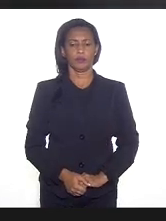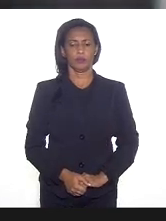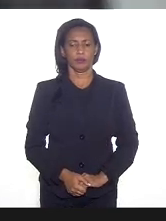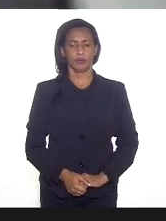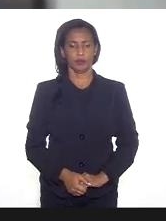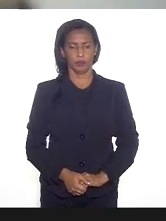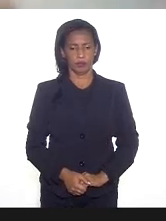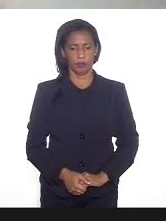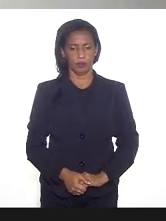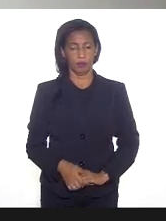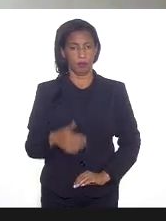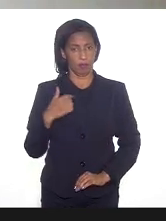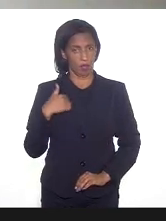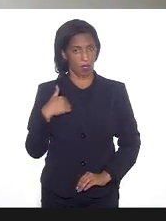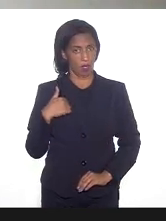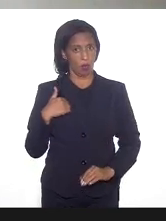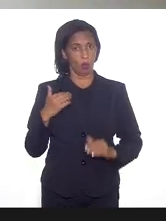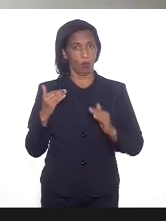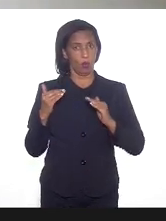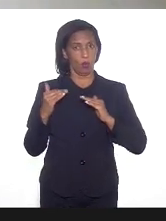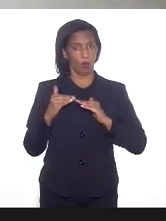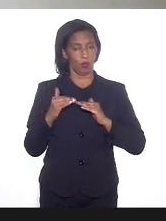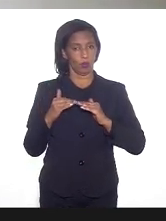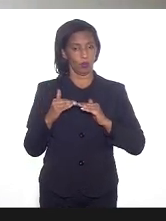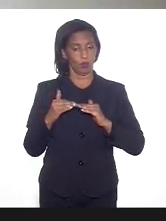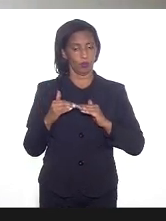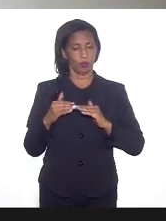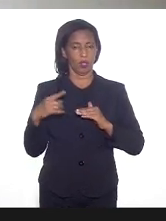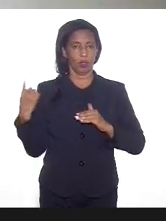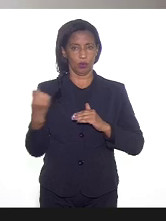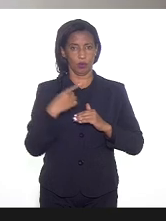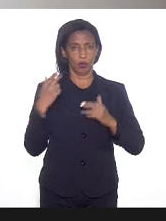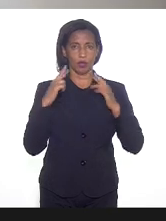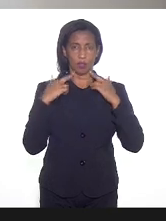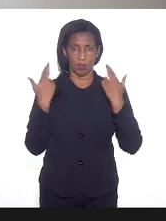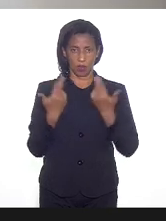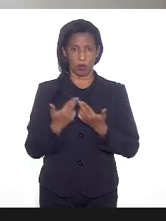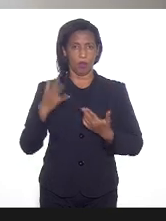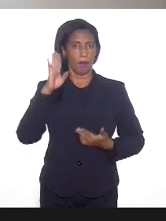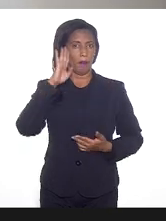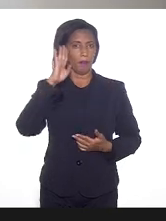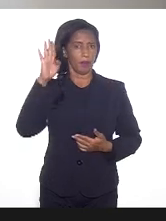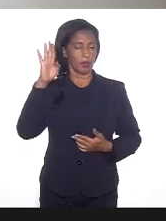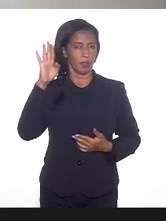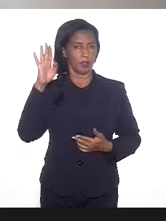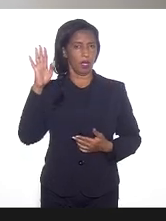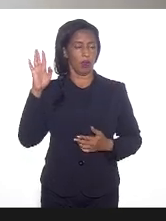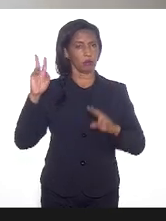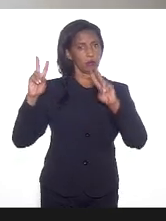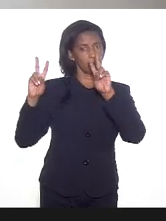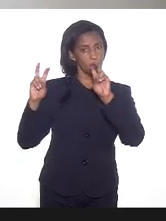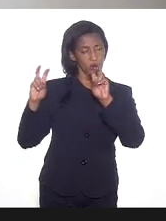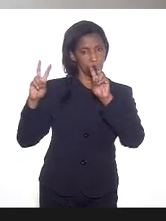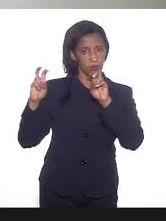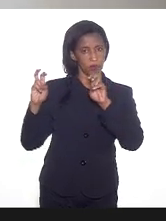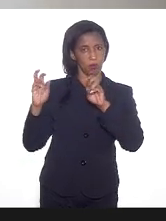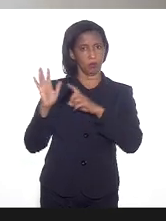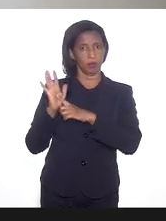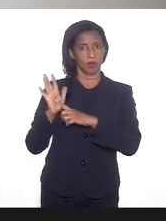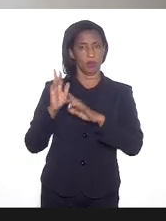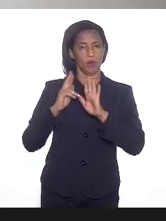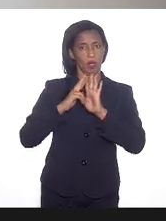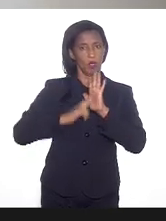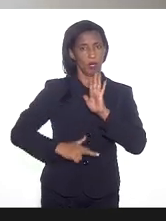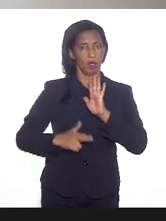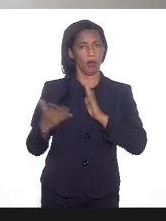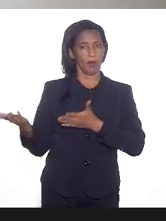Eu proponho que a gente, então, comece aqui a nossa reunião, que tem como principal ponto a apresentação do relatório, passando a palavra para o